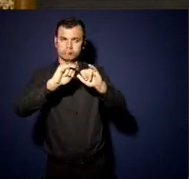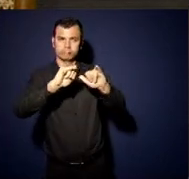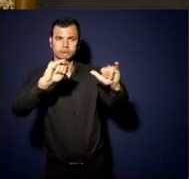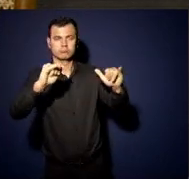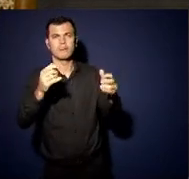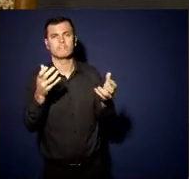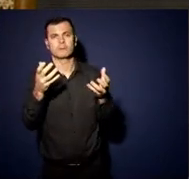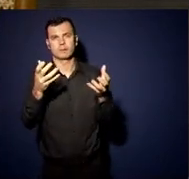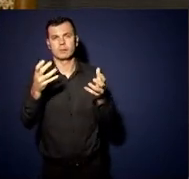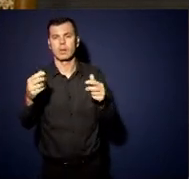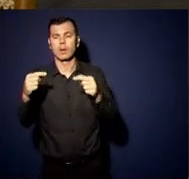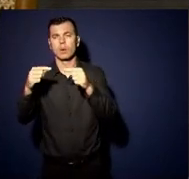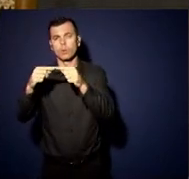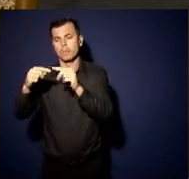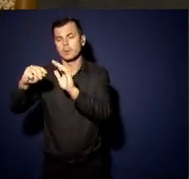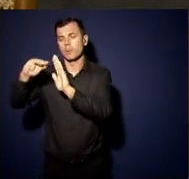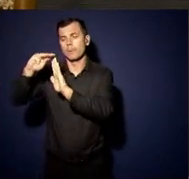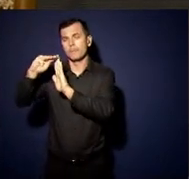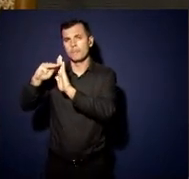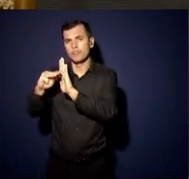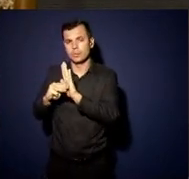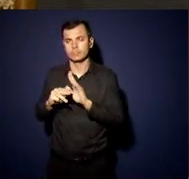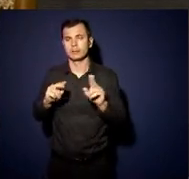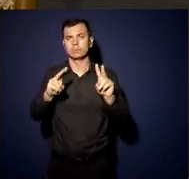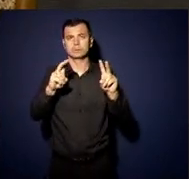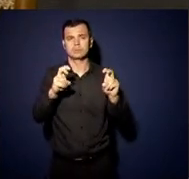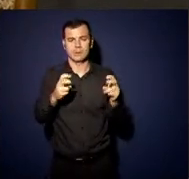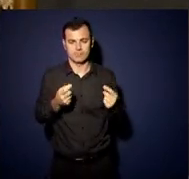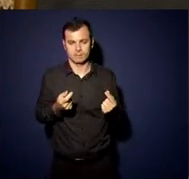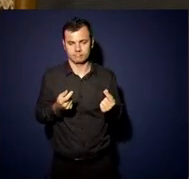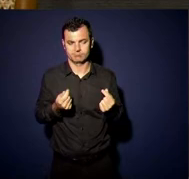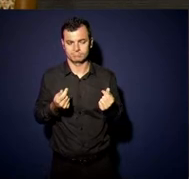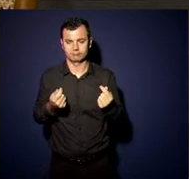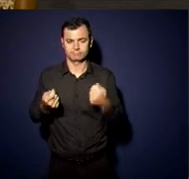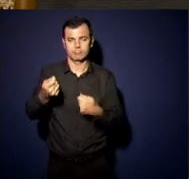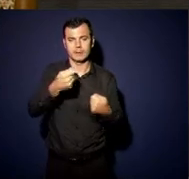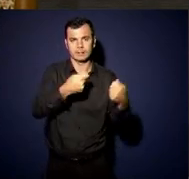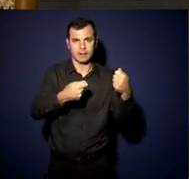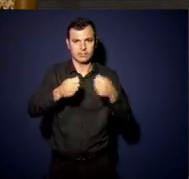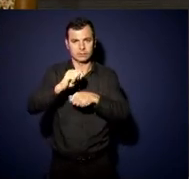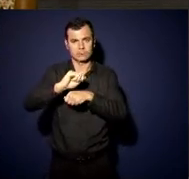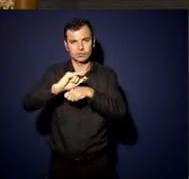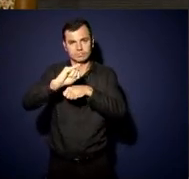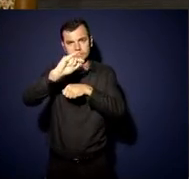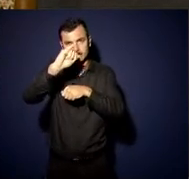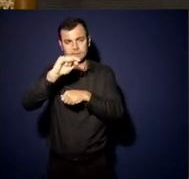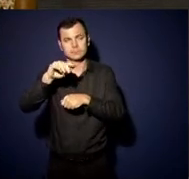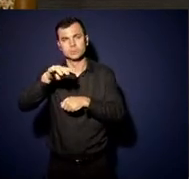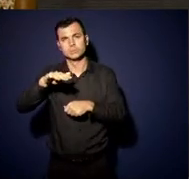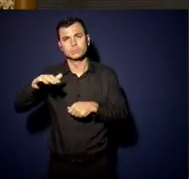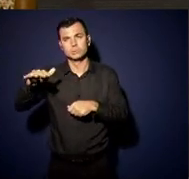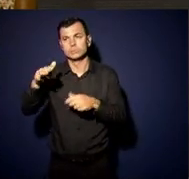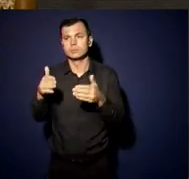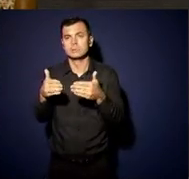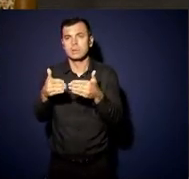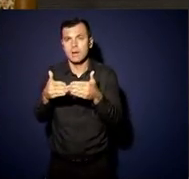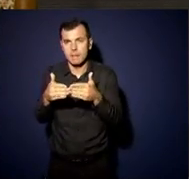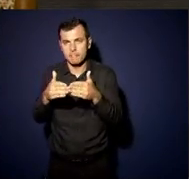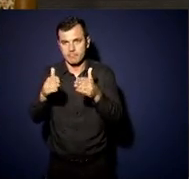modelagem de abordagem do tema mercado de capitais no Brasil um mercado de capitais aberto inclusive